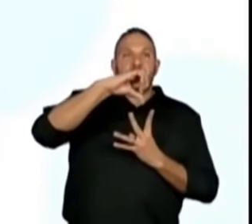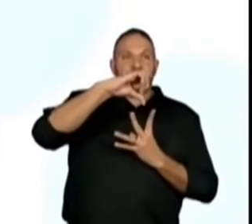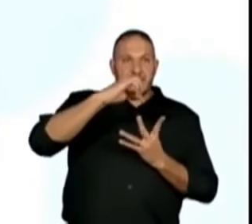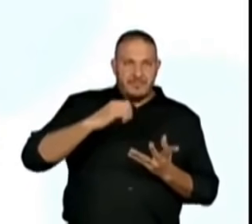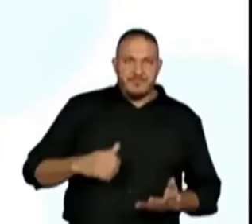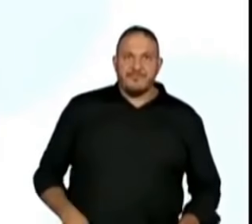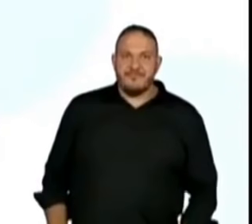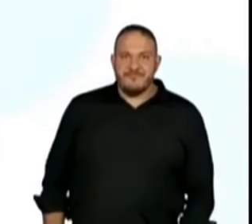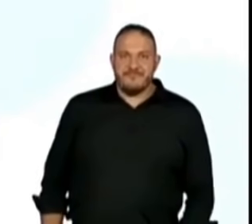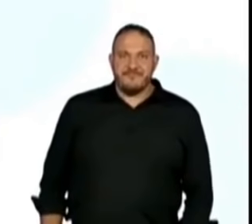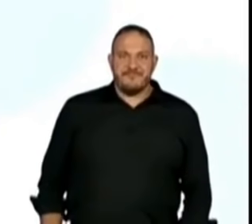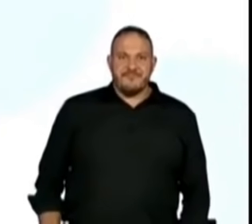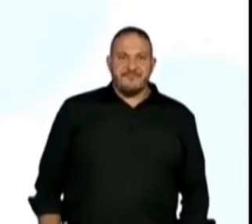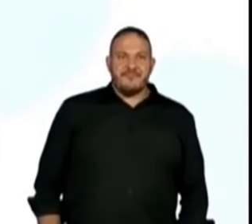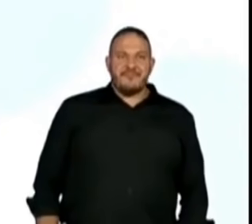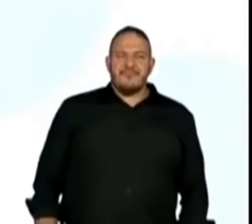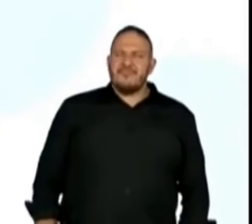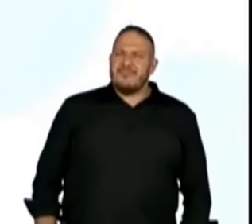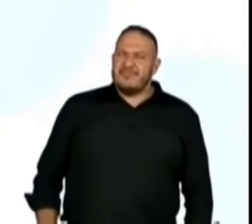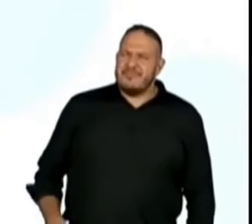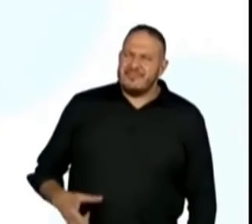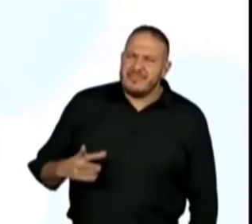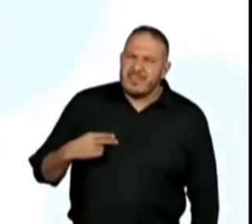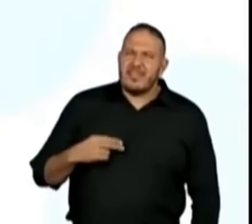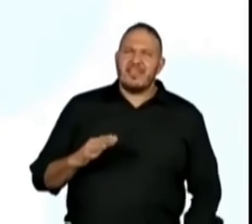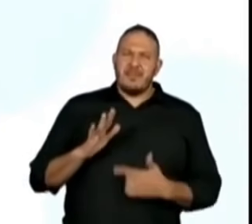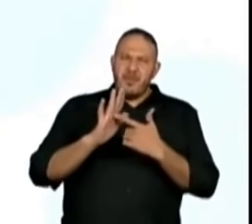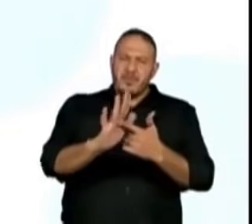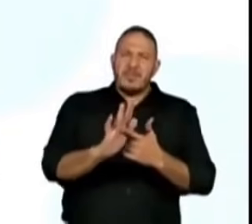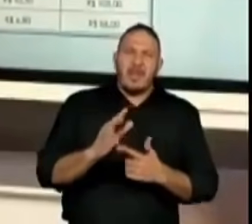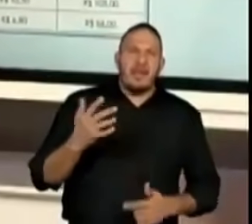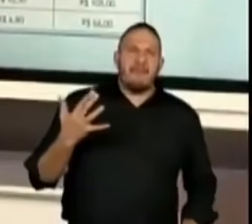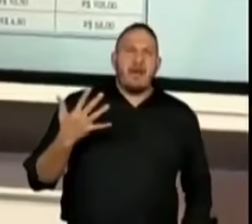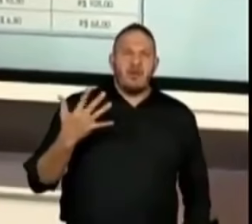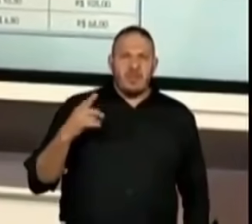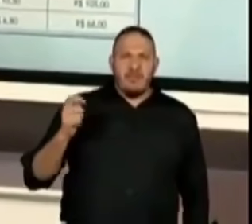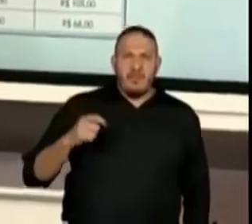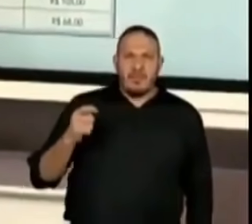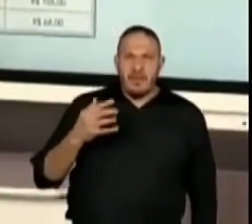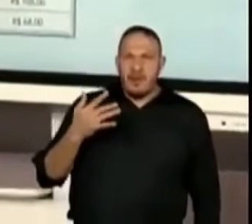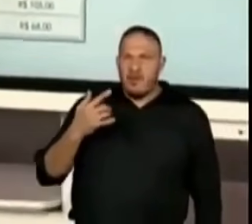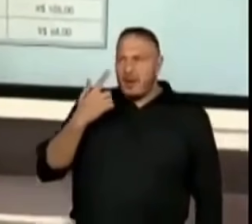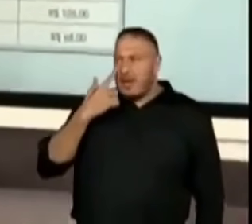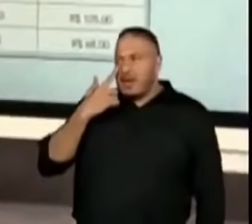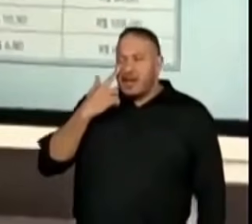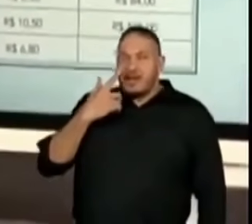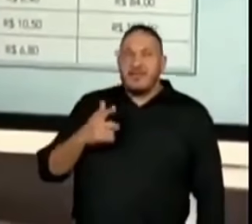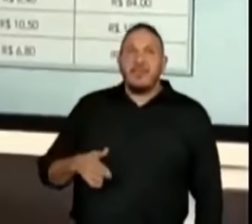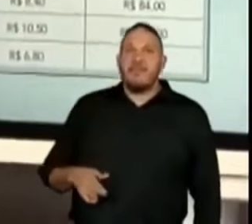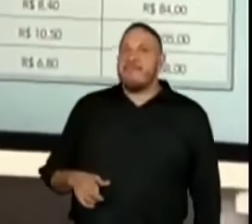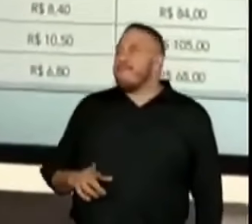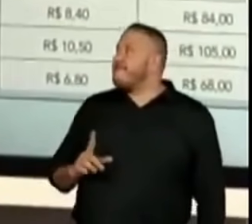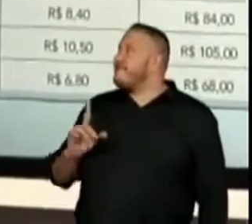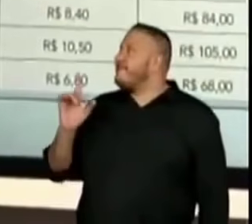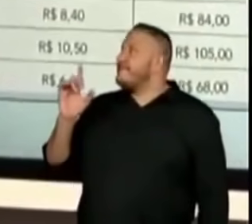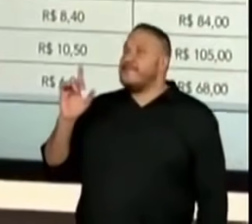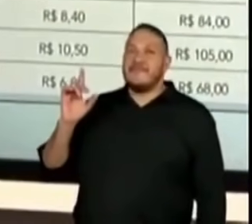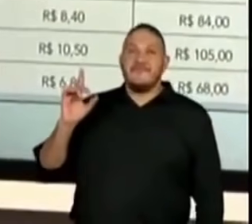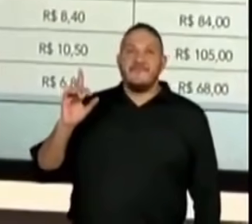ok? Oráculo, será que você consegue mostrar a minha mão? Vamos lá, vamos ver se a gente consegue. Vamos lá.